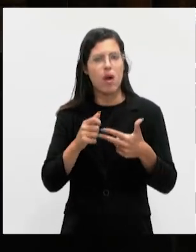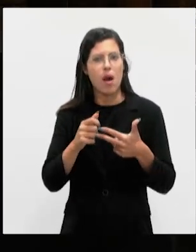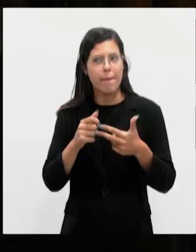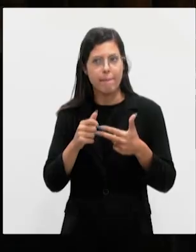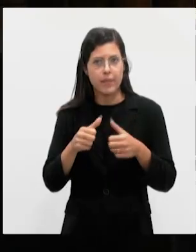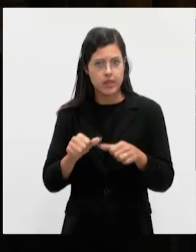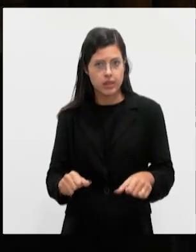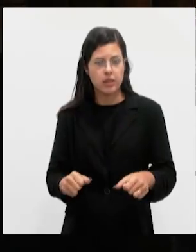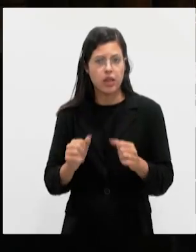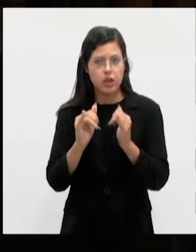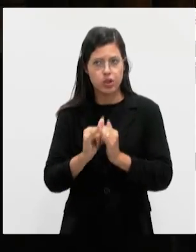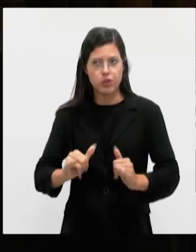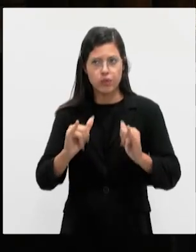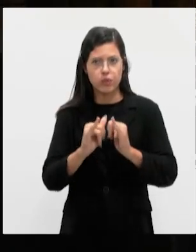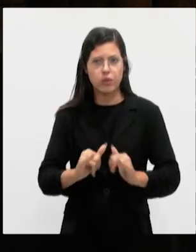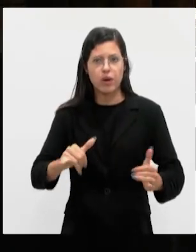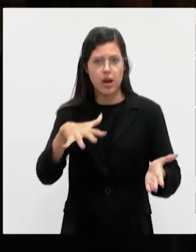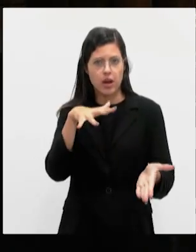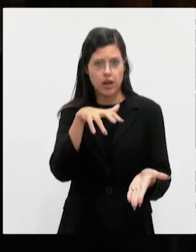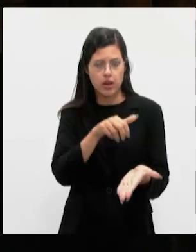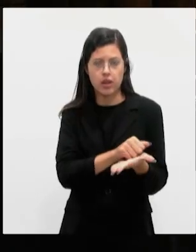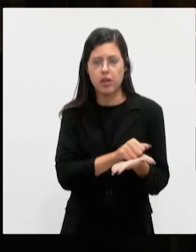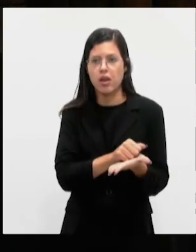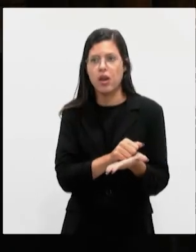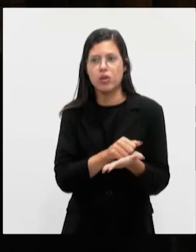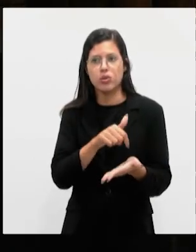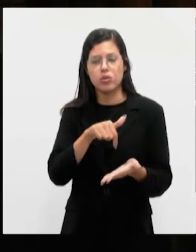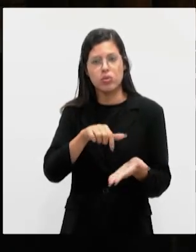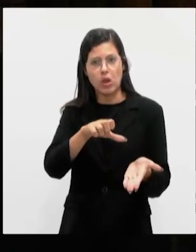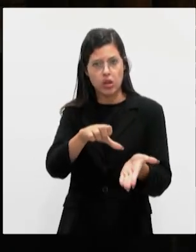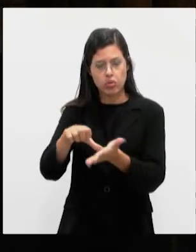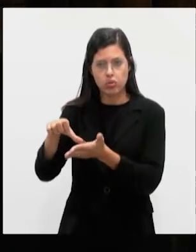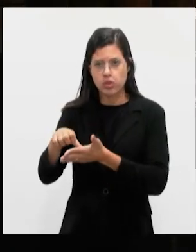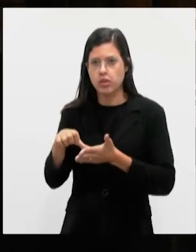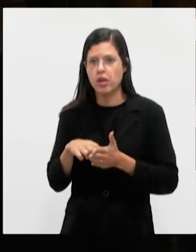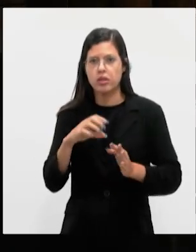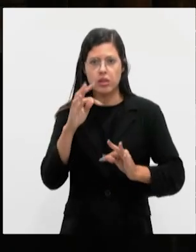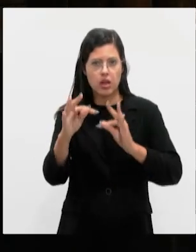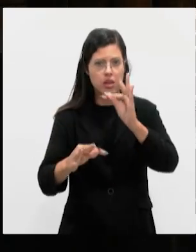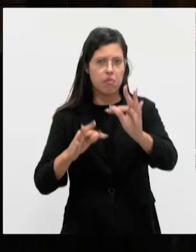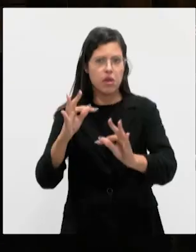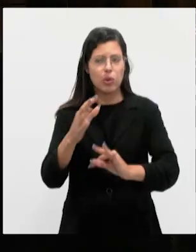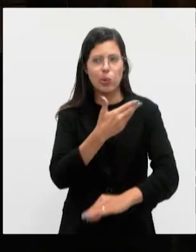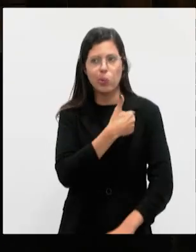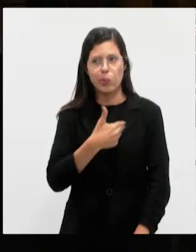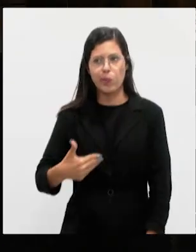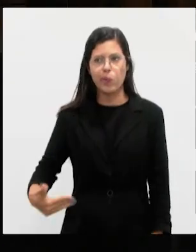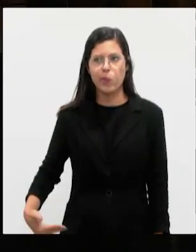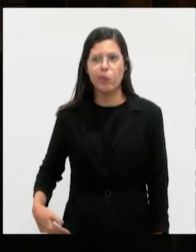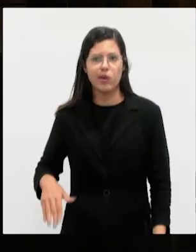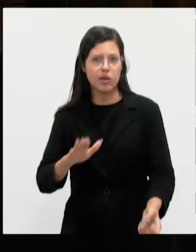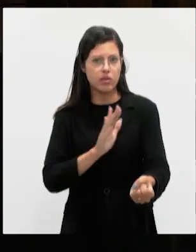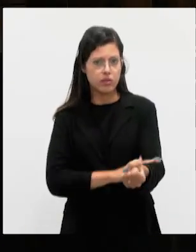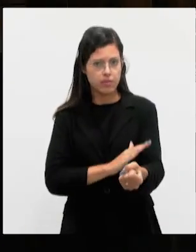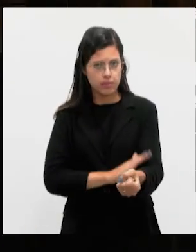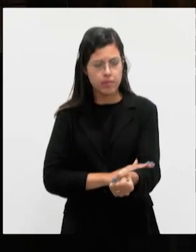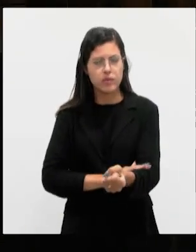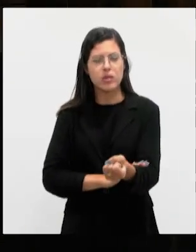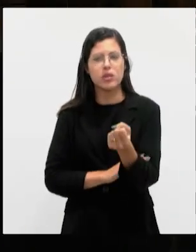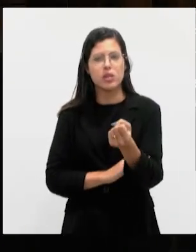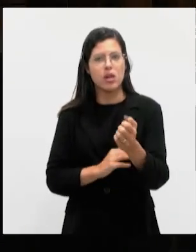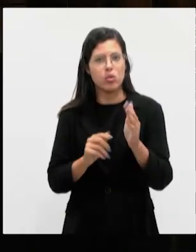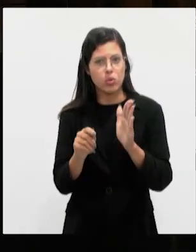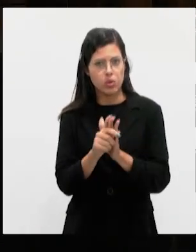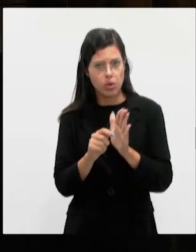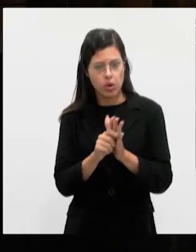divulgar cadastro atualizado das unidades de tratamento públicas de dependentes químicos no Estado do